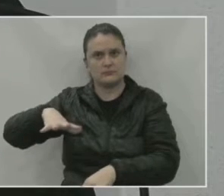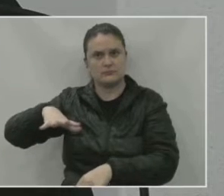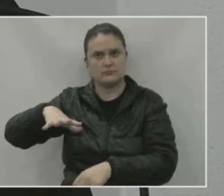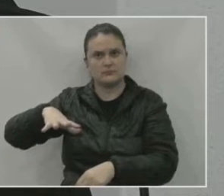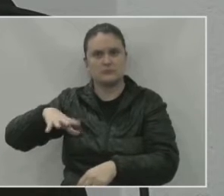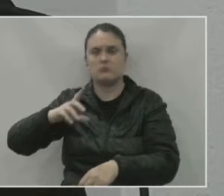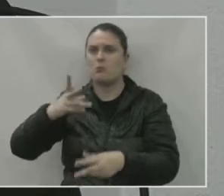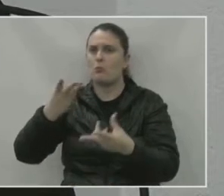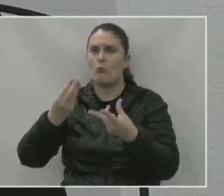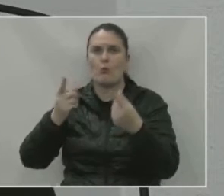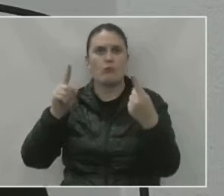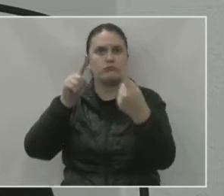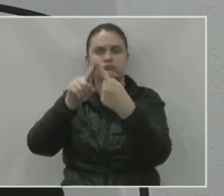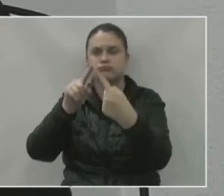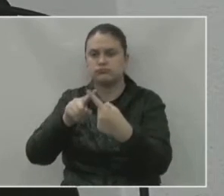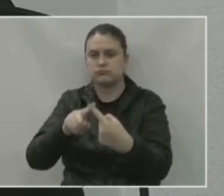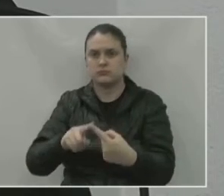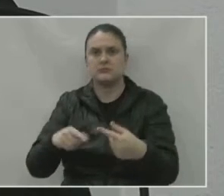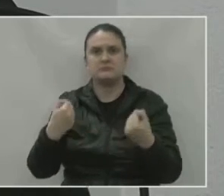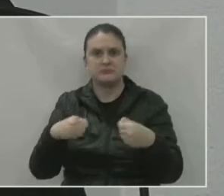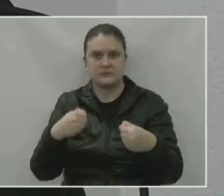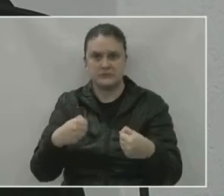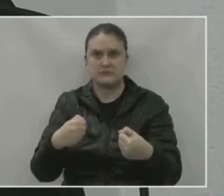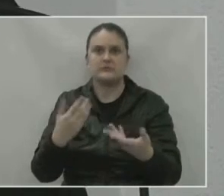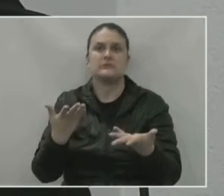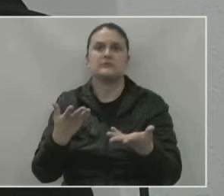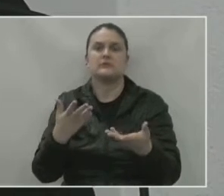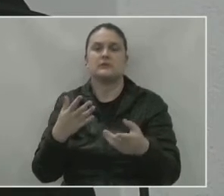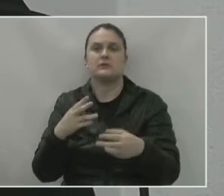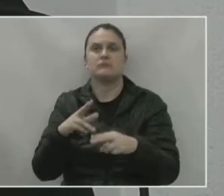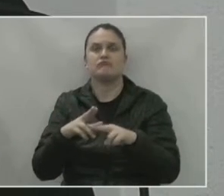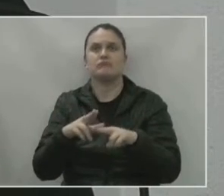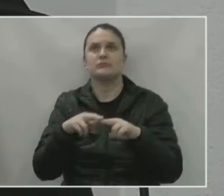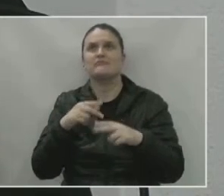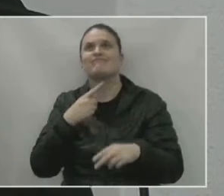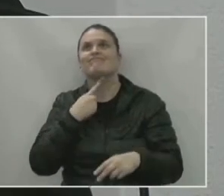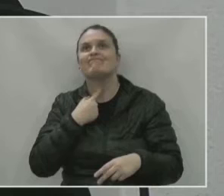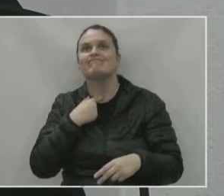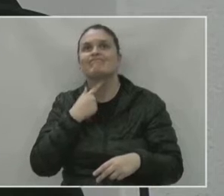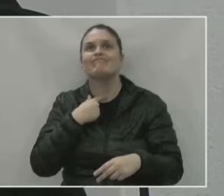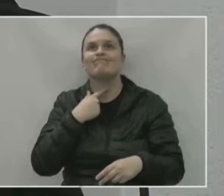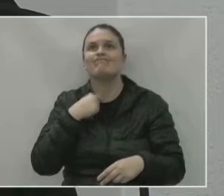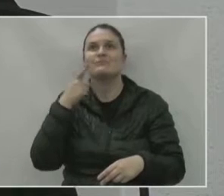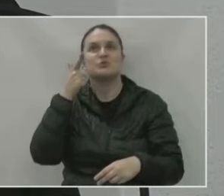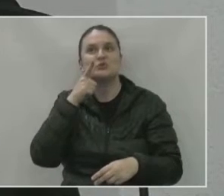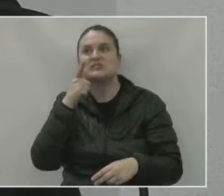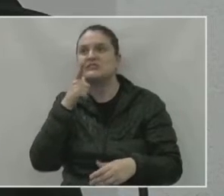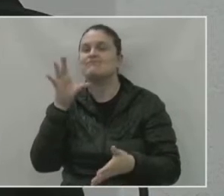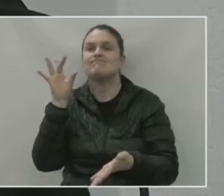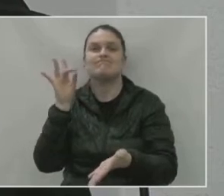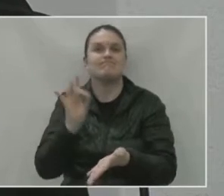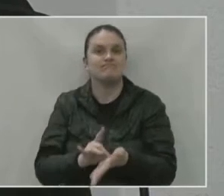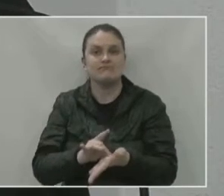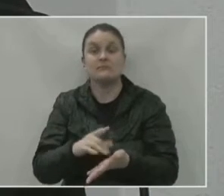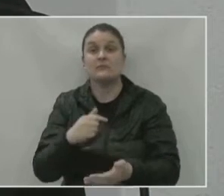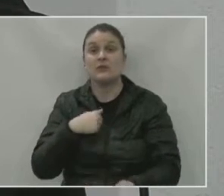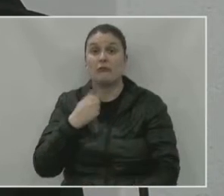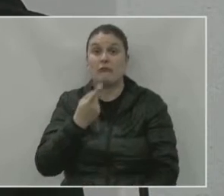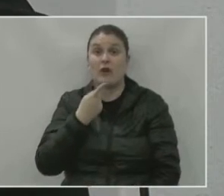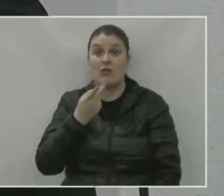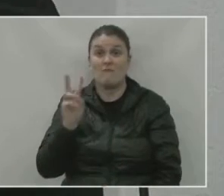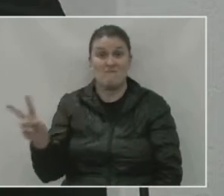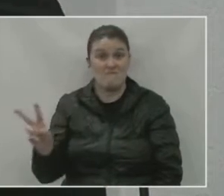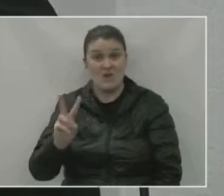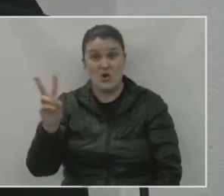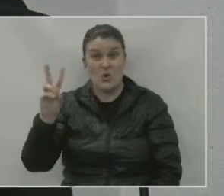Por diversos fatores, o presídio, ou essa intenção não conseguiu concretizar-se, e digo que o valor que